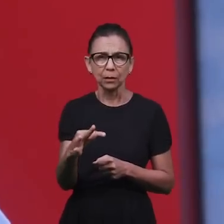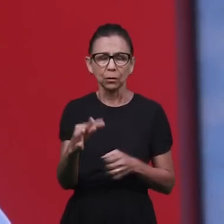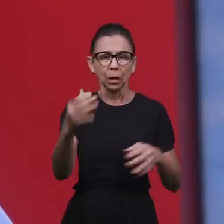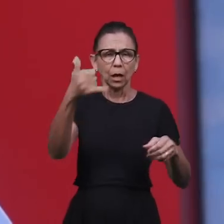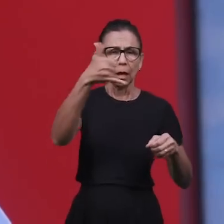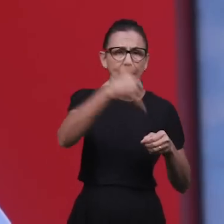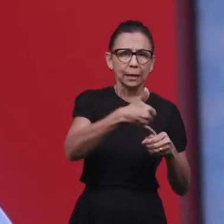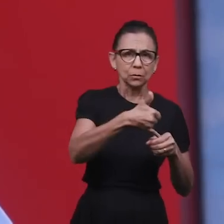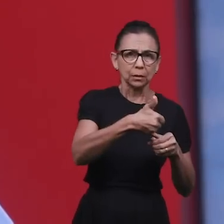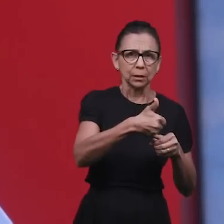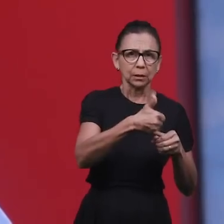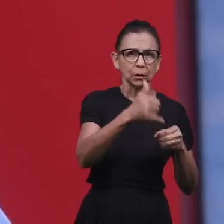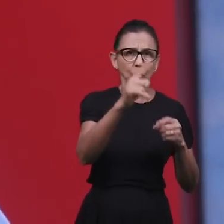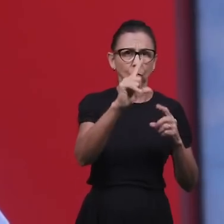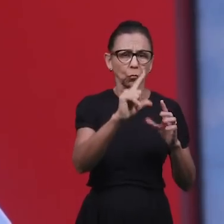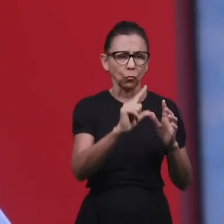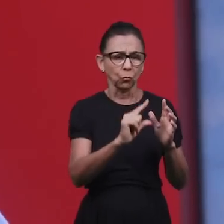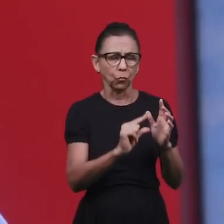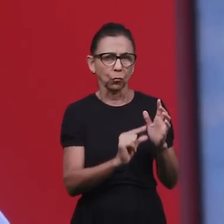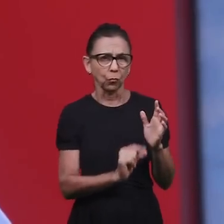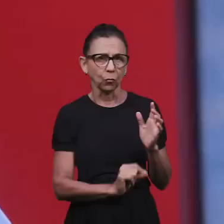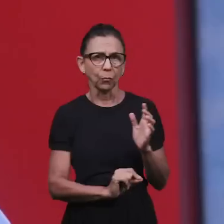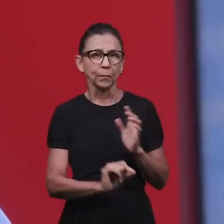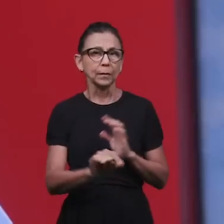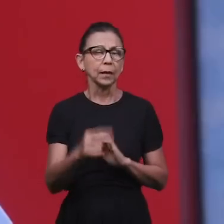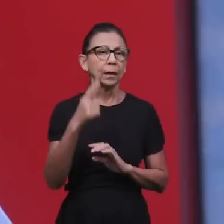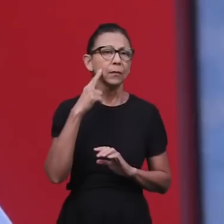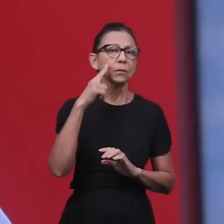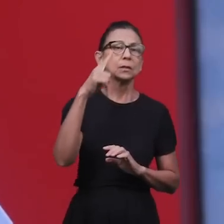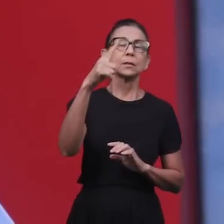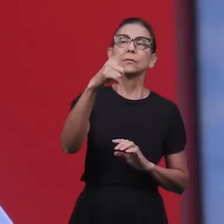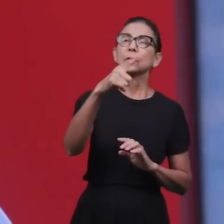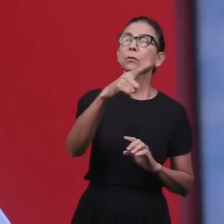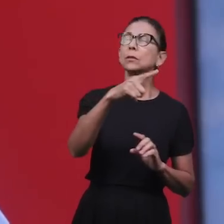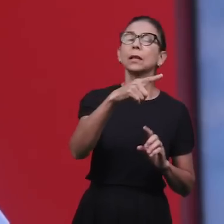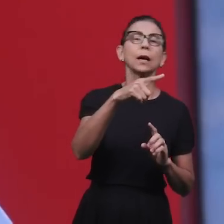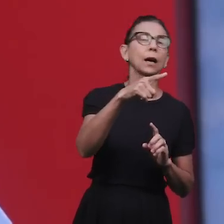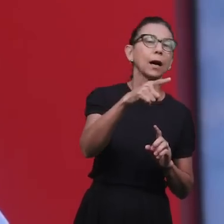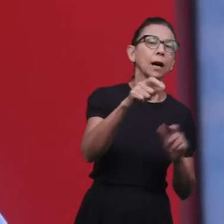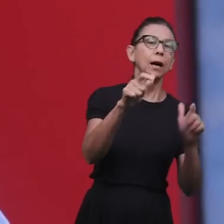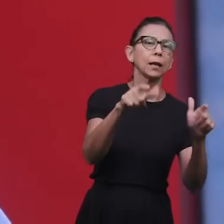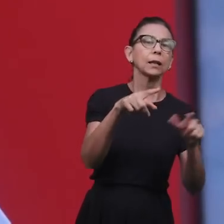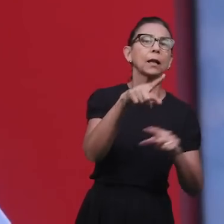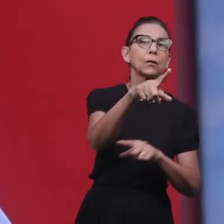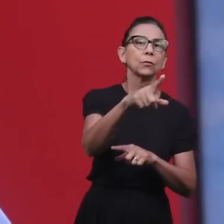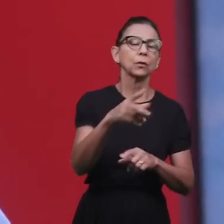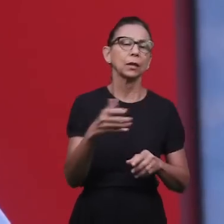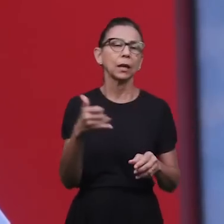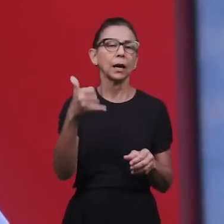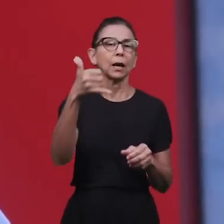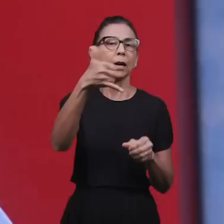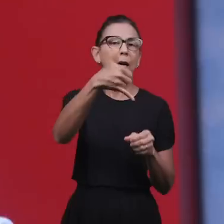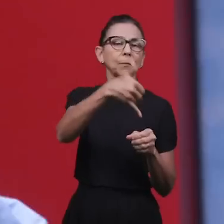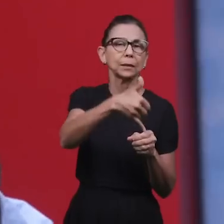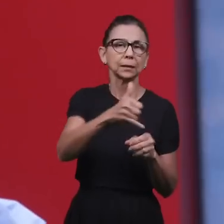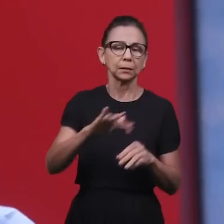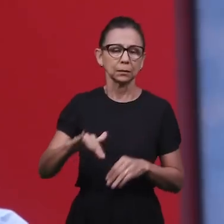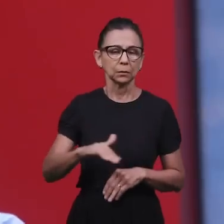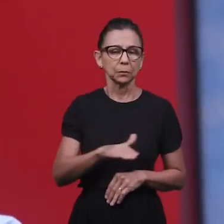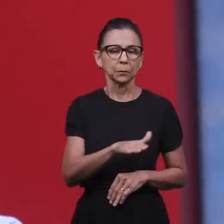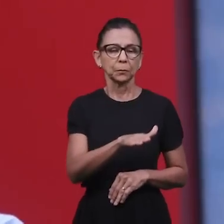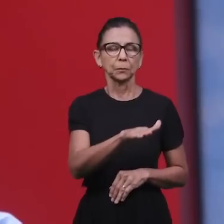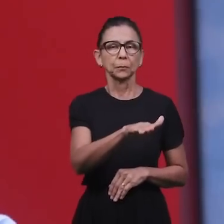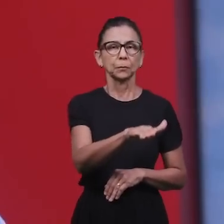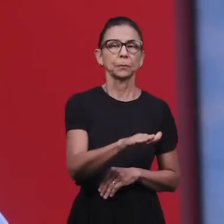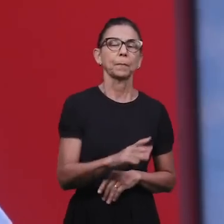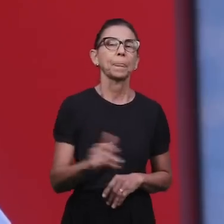toca, aí a mamãe diz assim: Juliana, você está na rua? Tô, mamãe. Então, traz para mim, olha, eu preciso